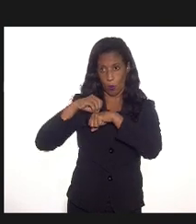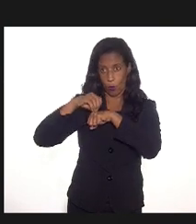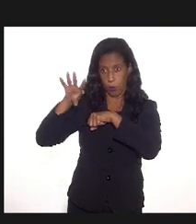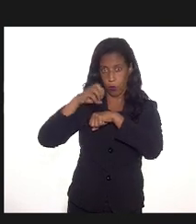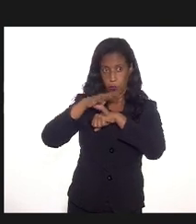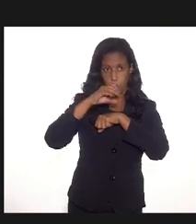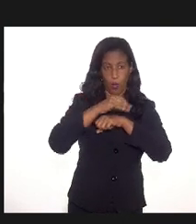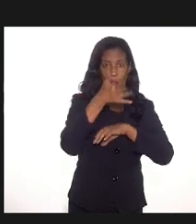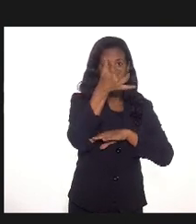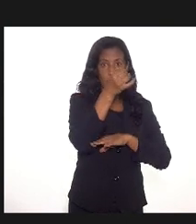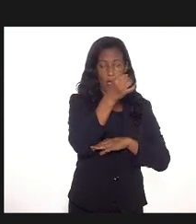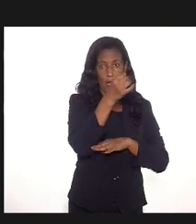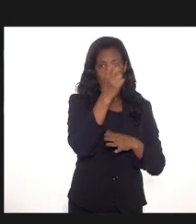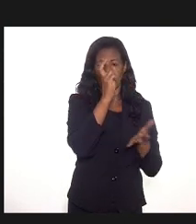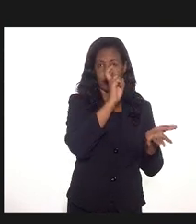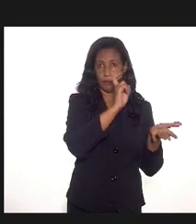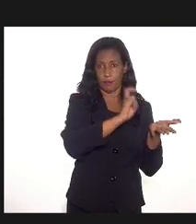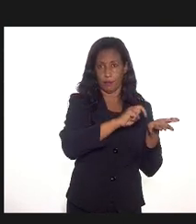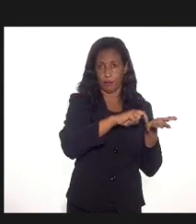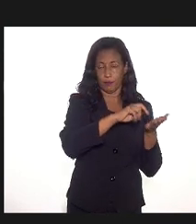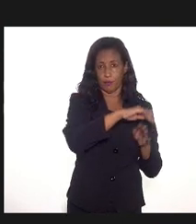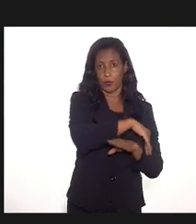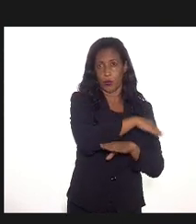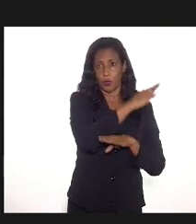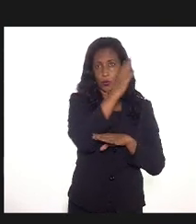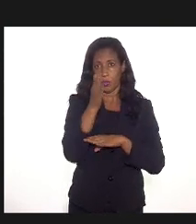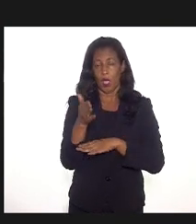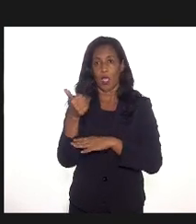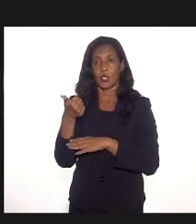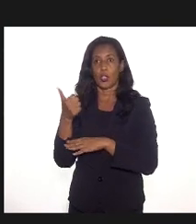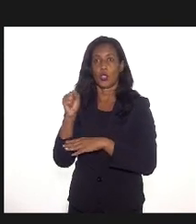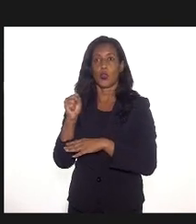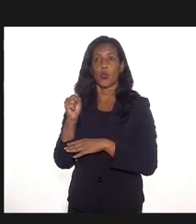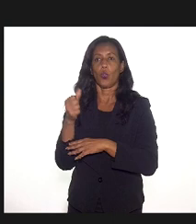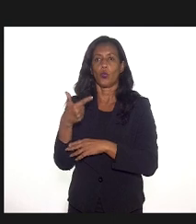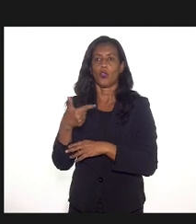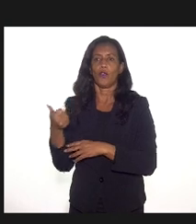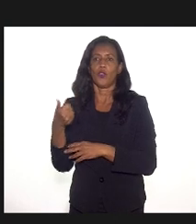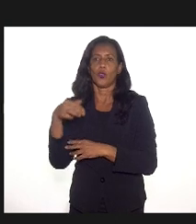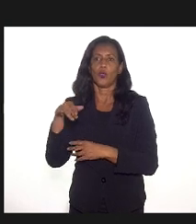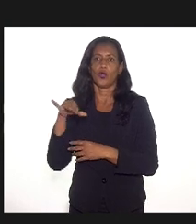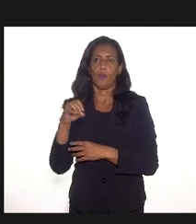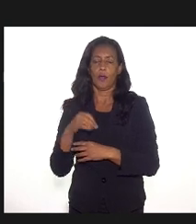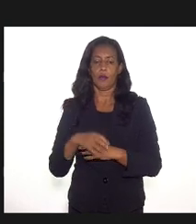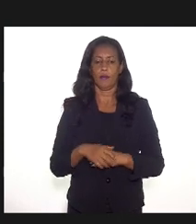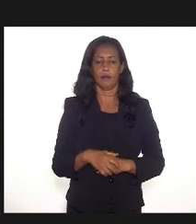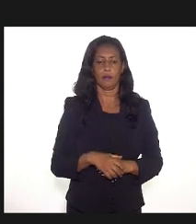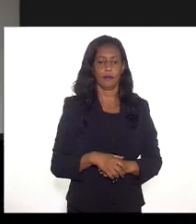horas do dia 17 de maio às 18 horas do dia 21 de maio, senhora presidente.